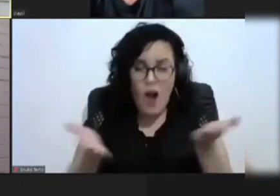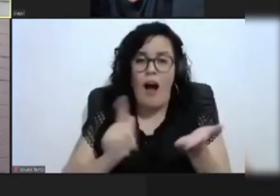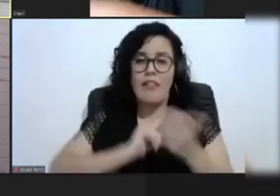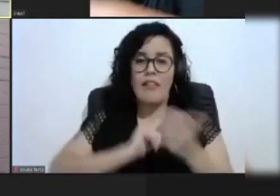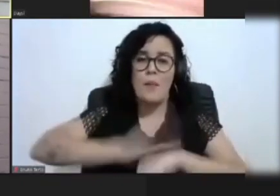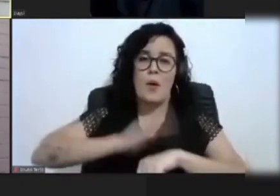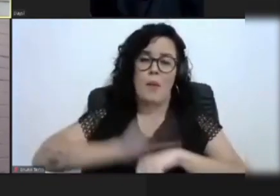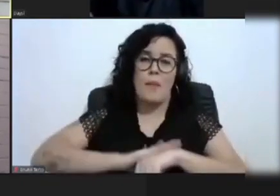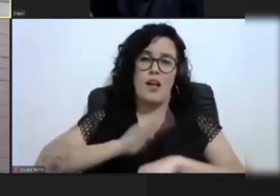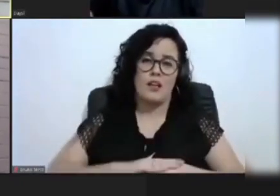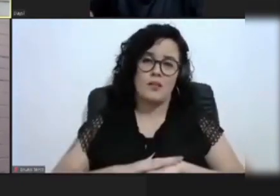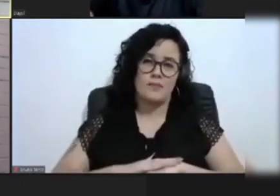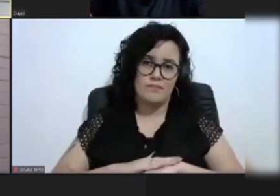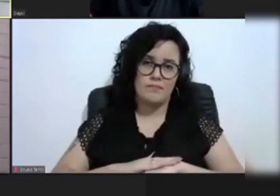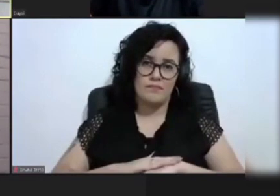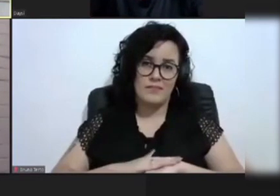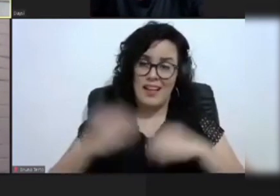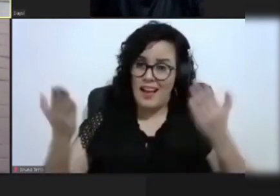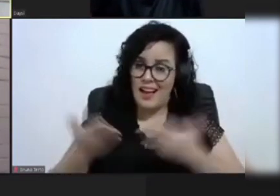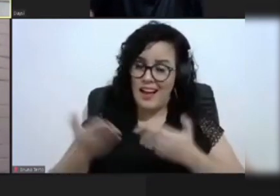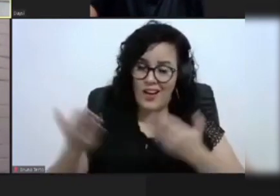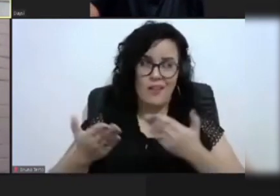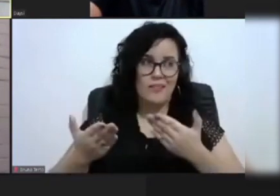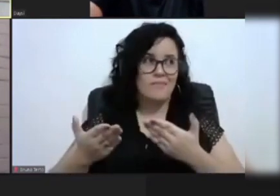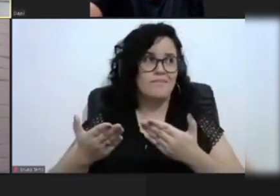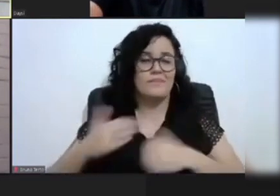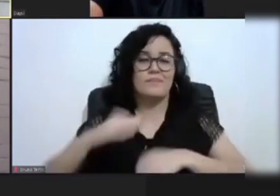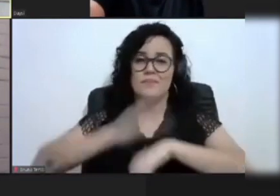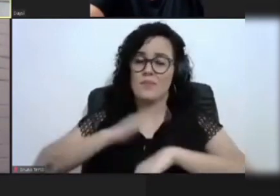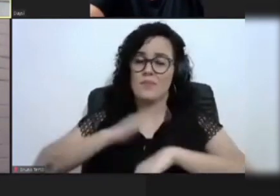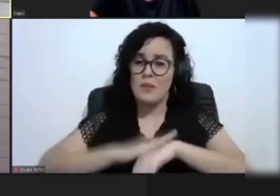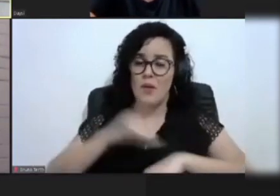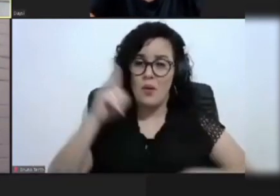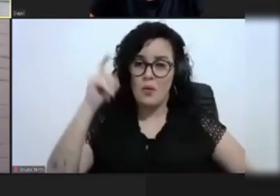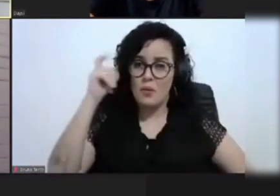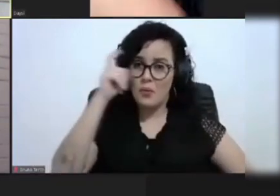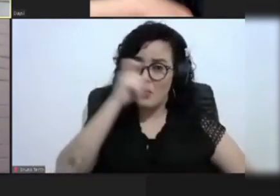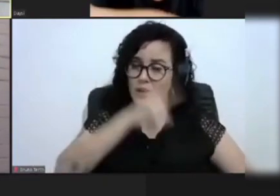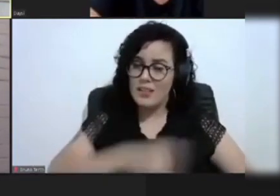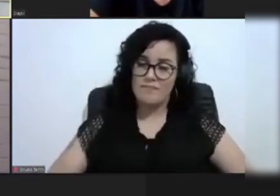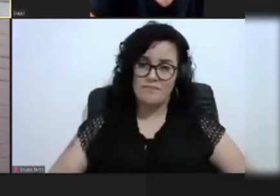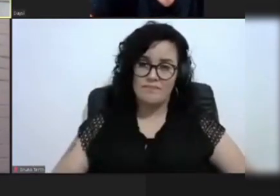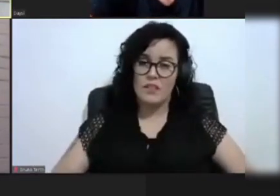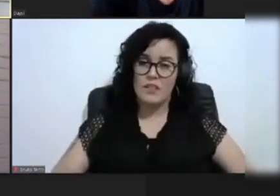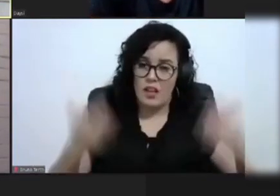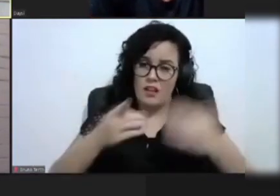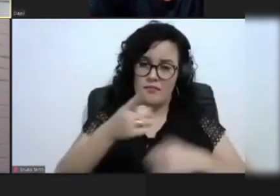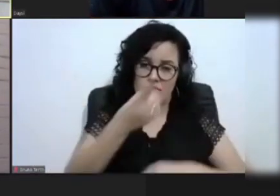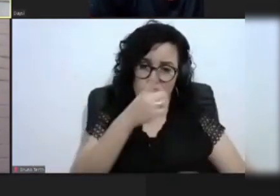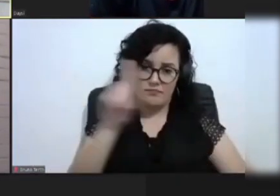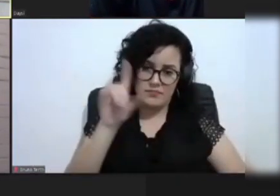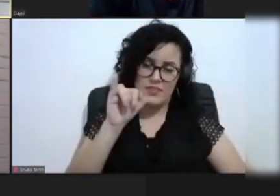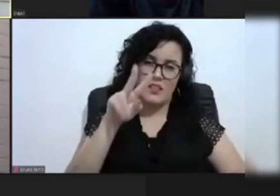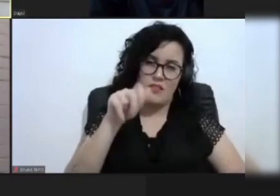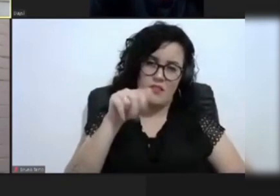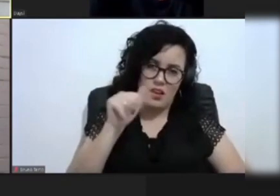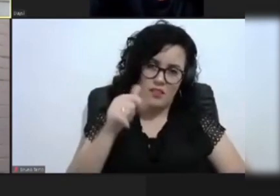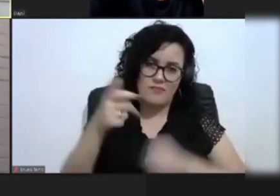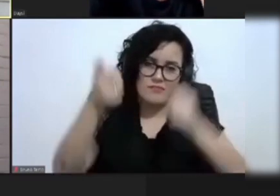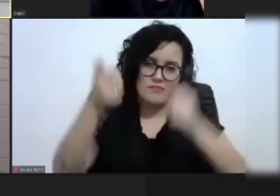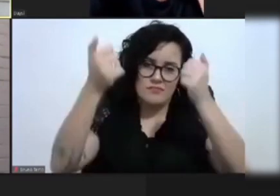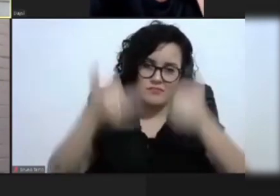esse momento de uma forma muito cruel. Então, eu queria que você finalizasse trazendo um